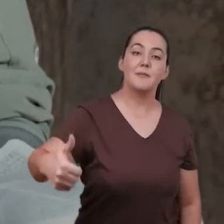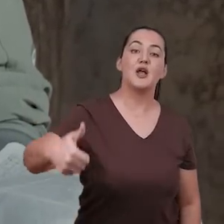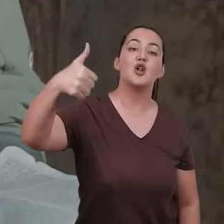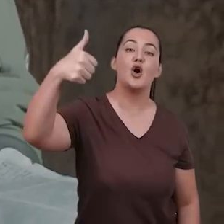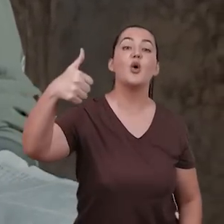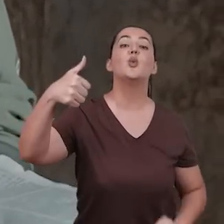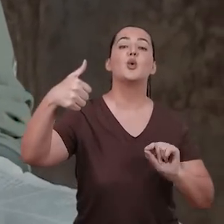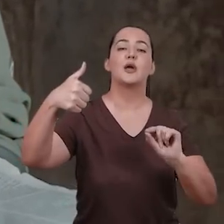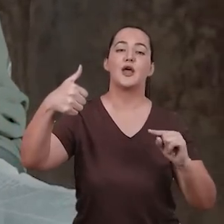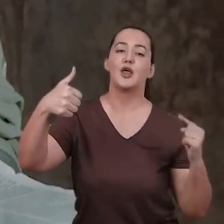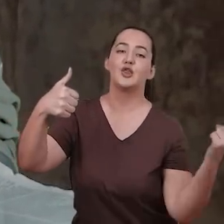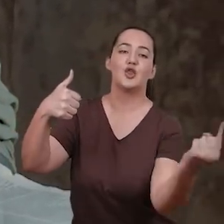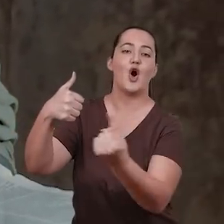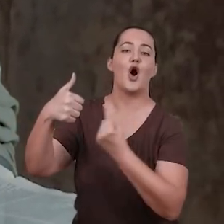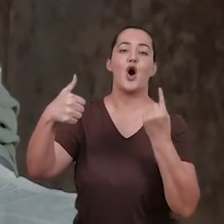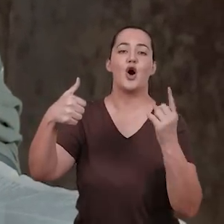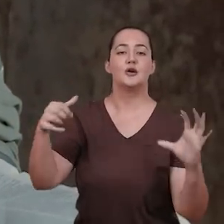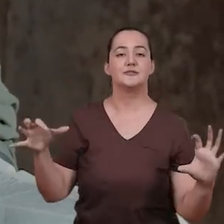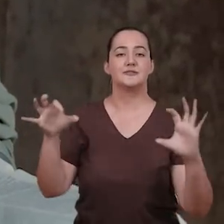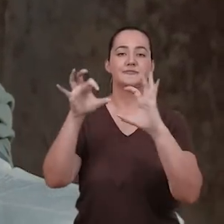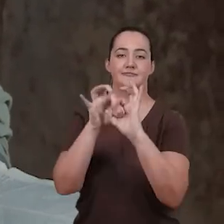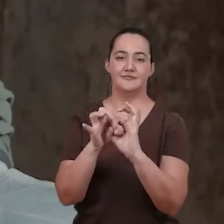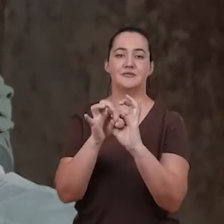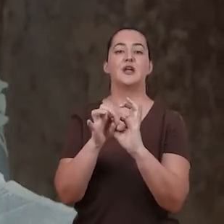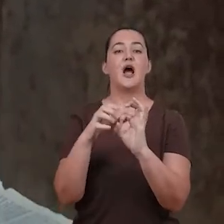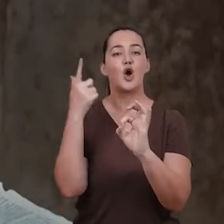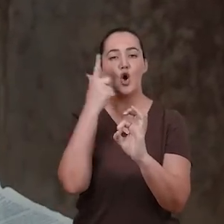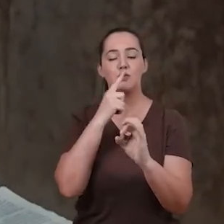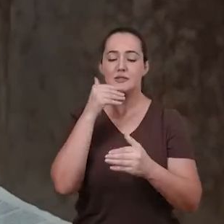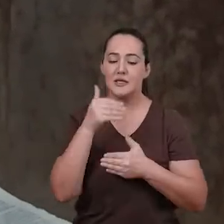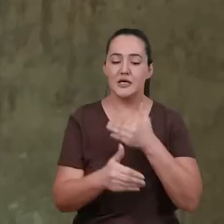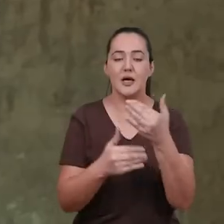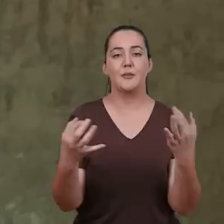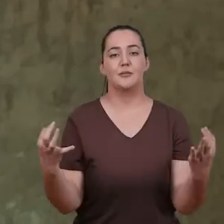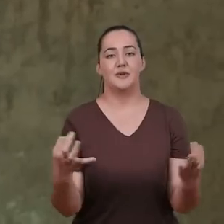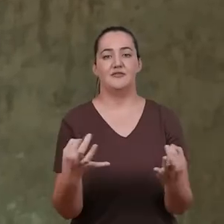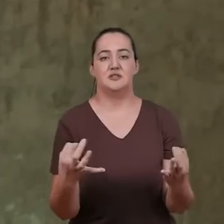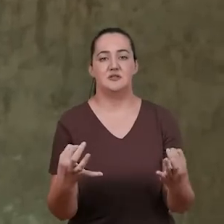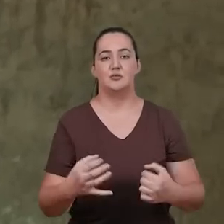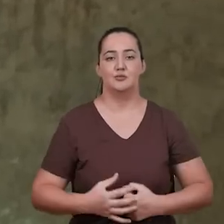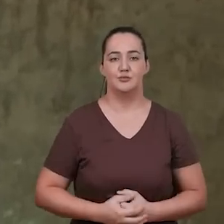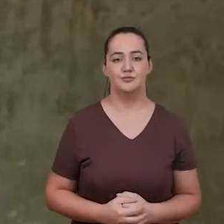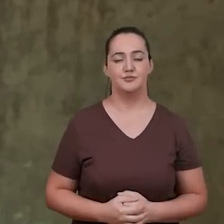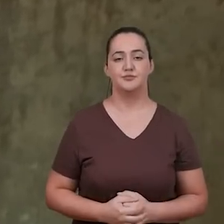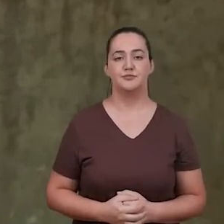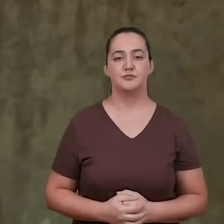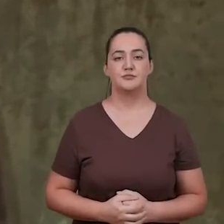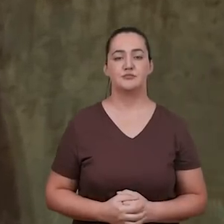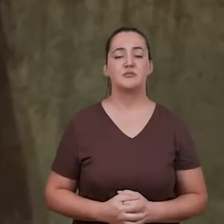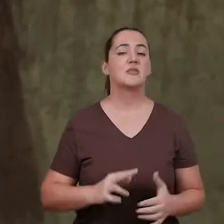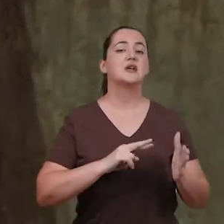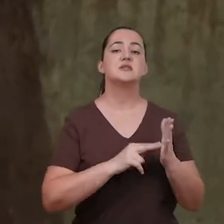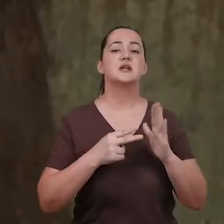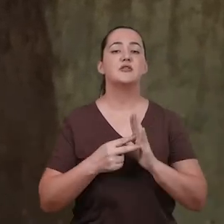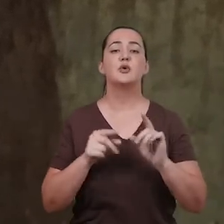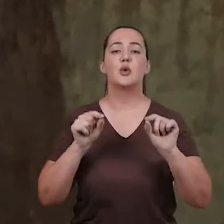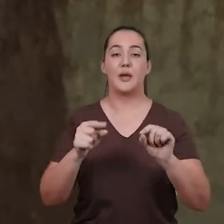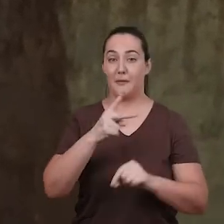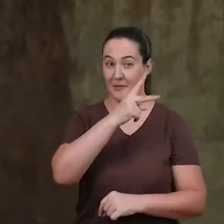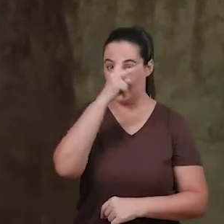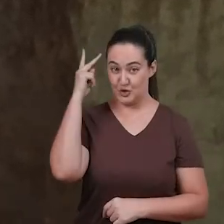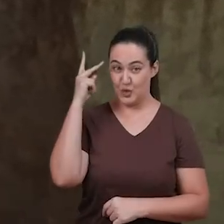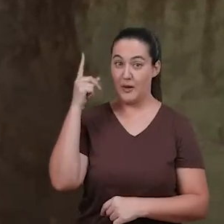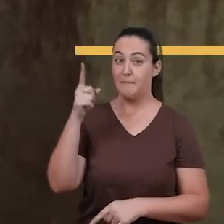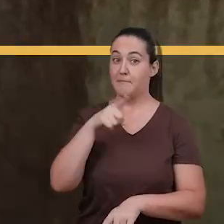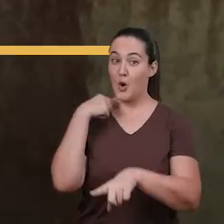eles, sem nós, não fossem aperfeiçoados. Ou seja, o que o livro está dizendo é que aquelas pessoas